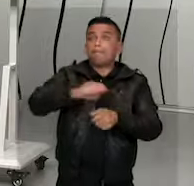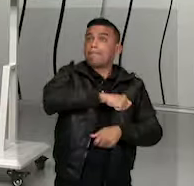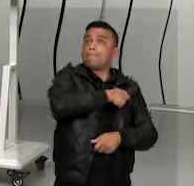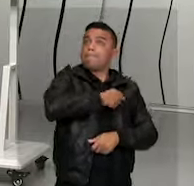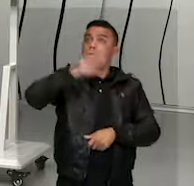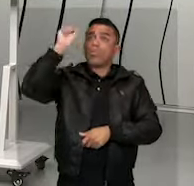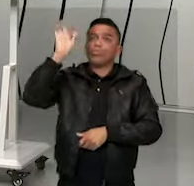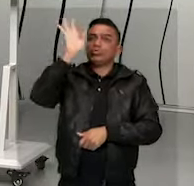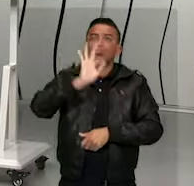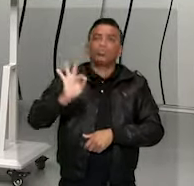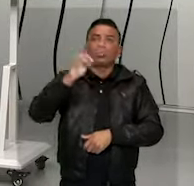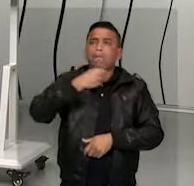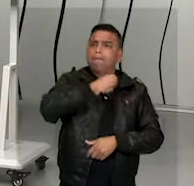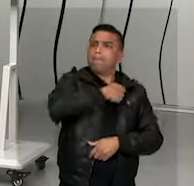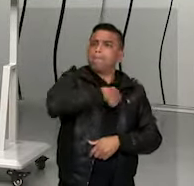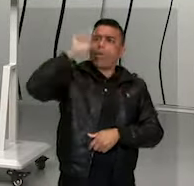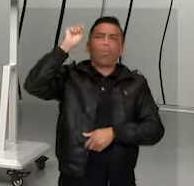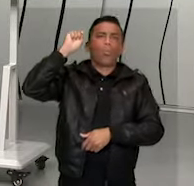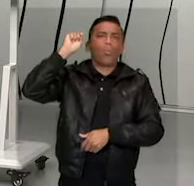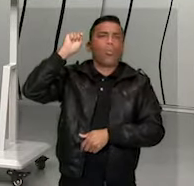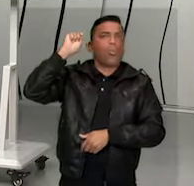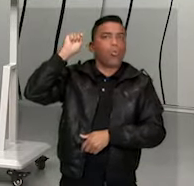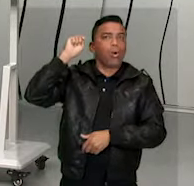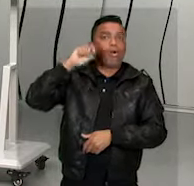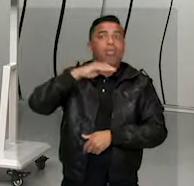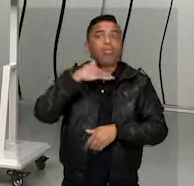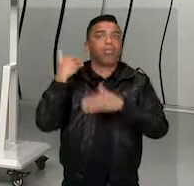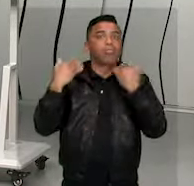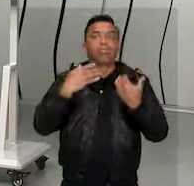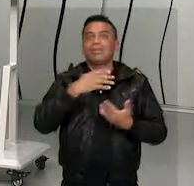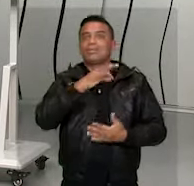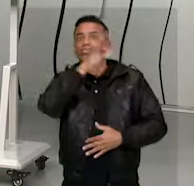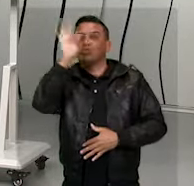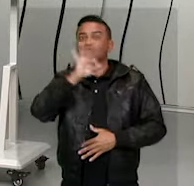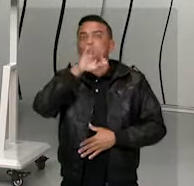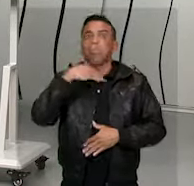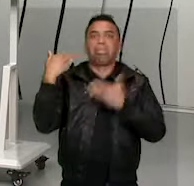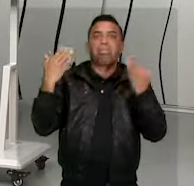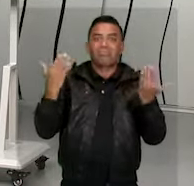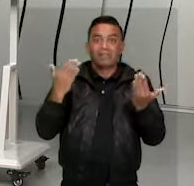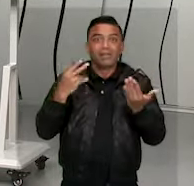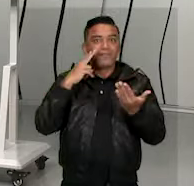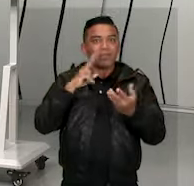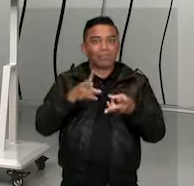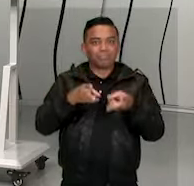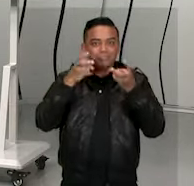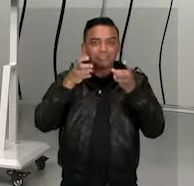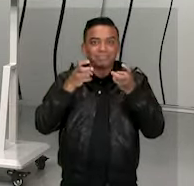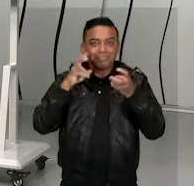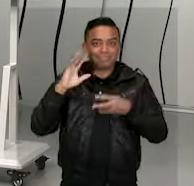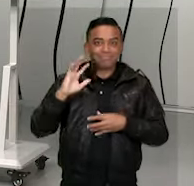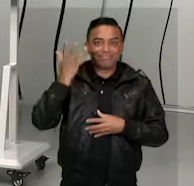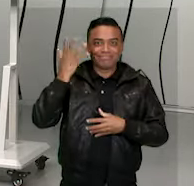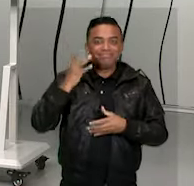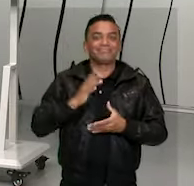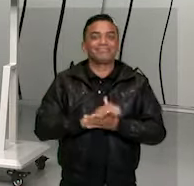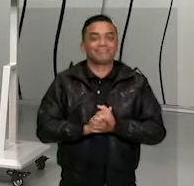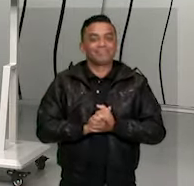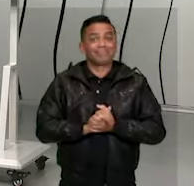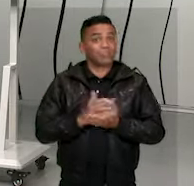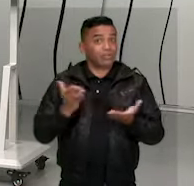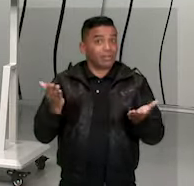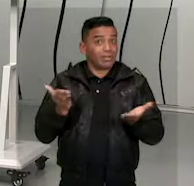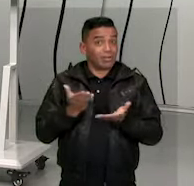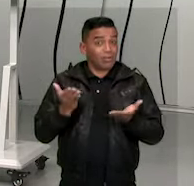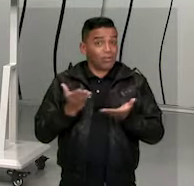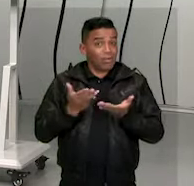aquele monte de mosca de uma vez. Então, ele percebeu o resultado. Agora é o alfaiate que vai ter a saga